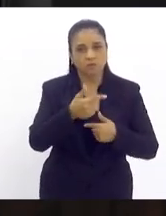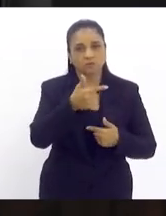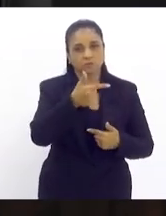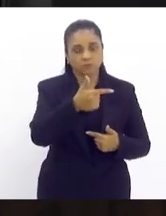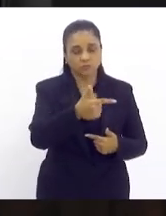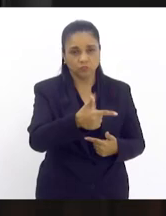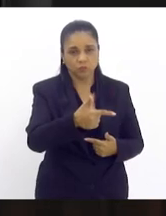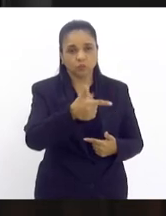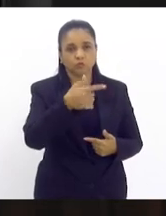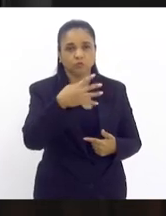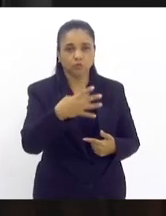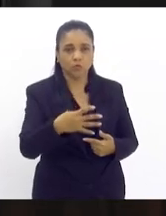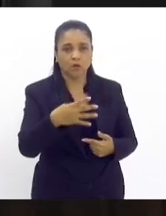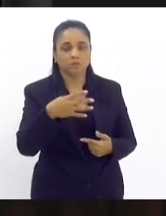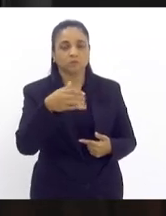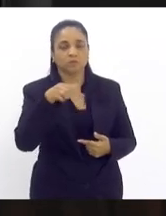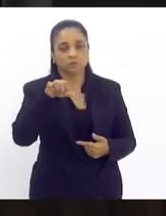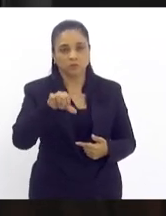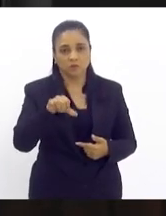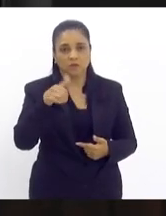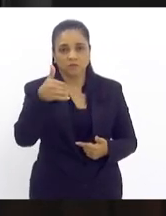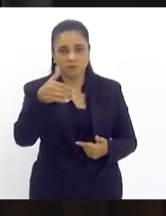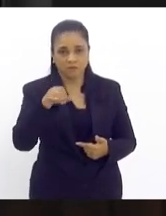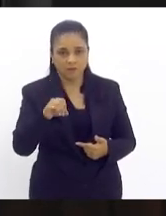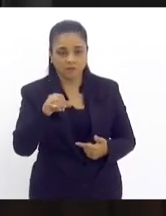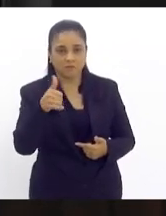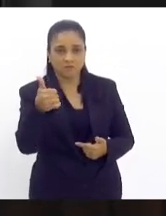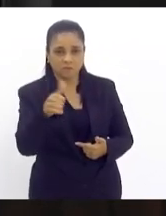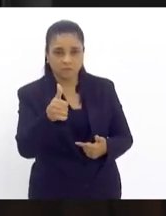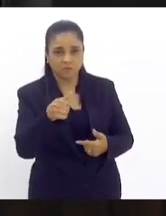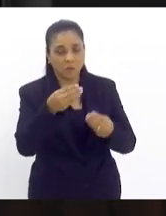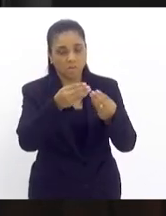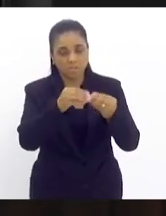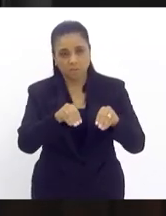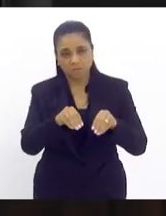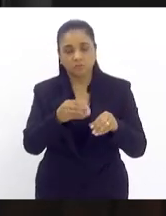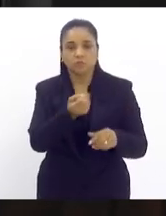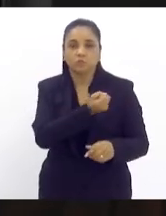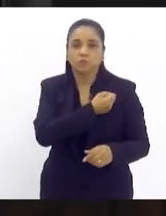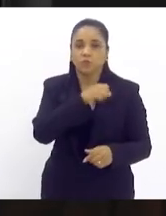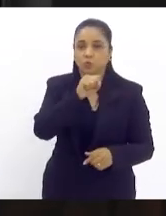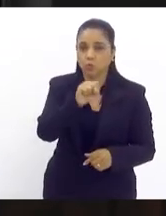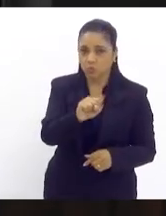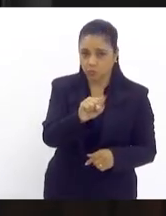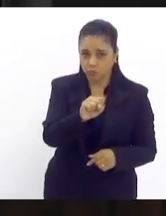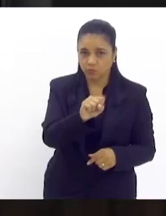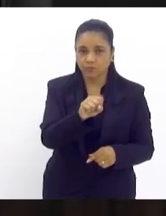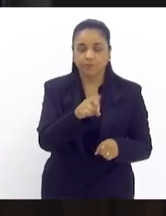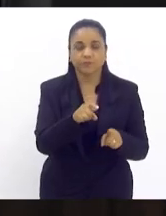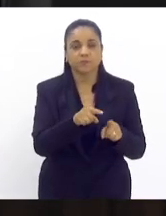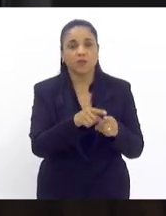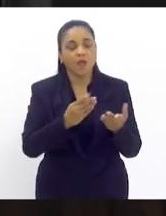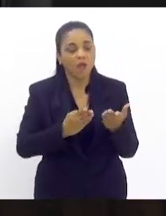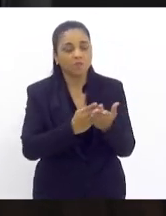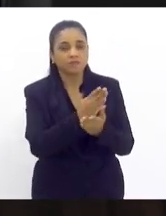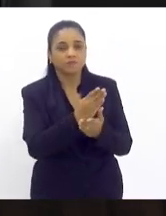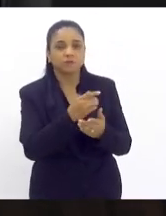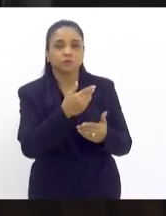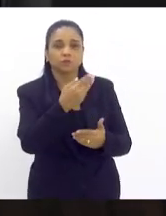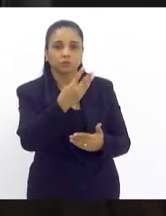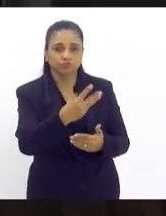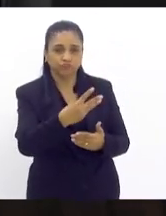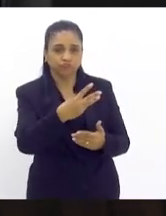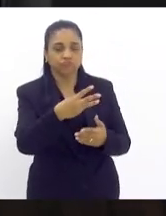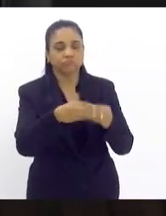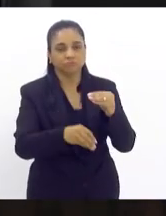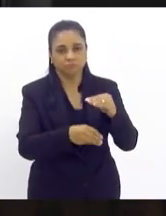4, 9, 10 e 11. Prejudicada a emenda número 8, pela aprovação da emenda número 3, concluindo